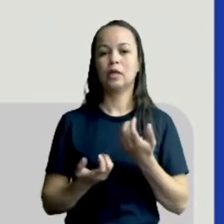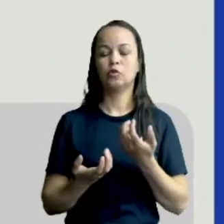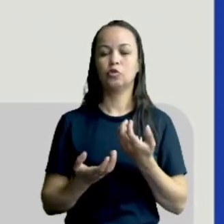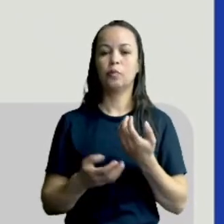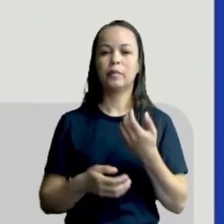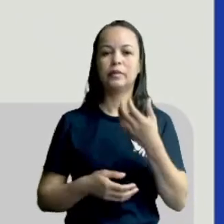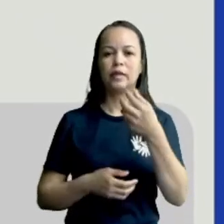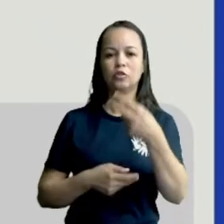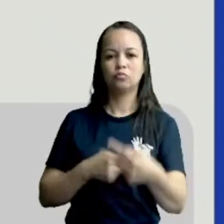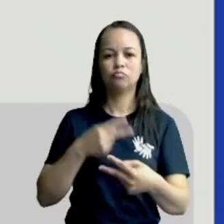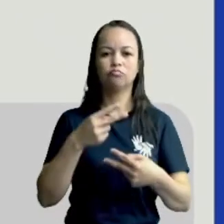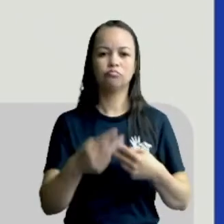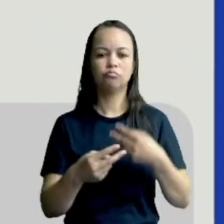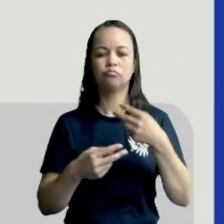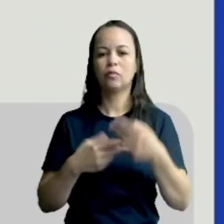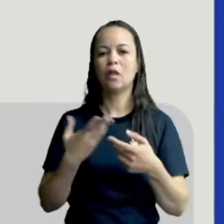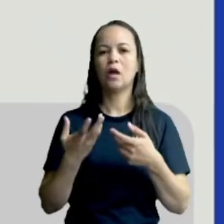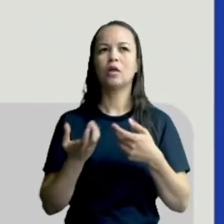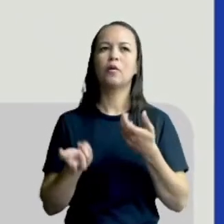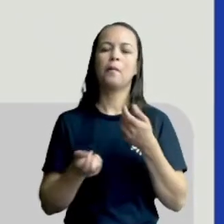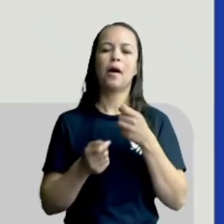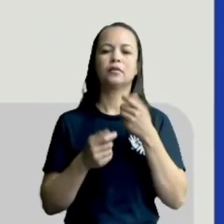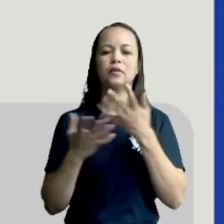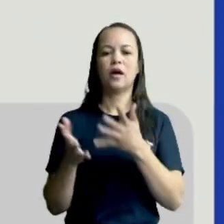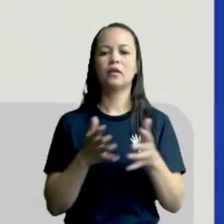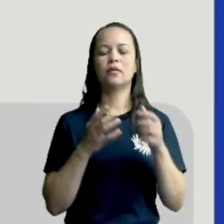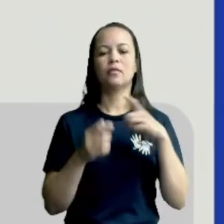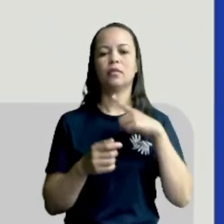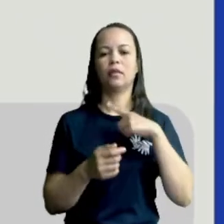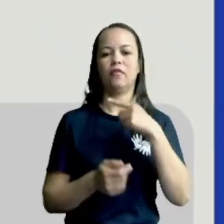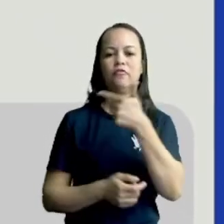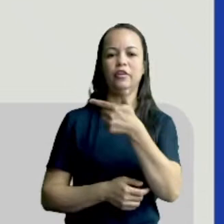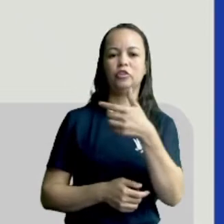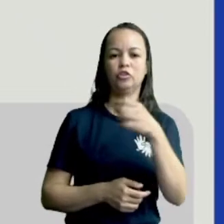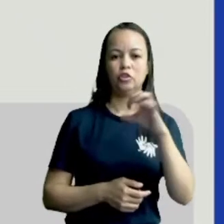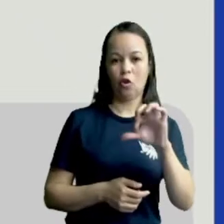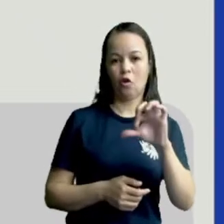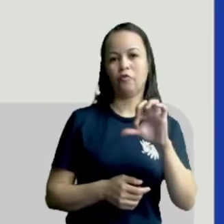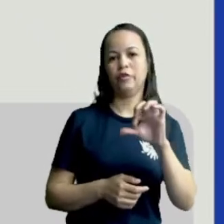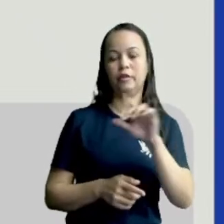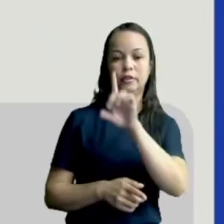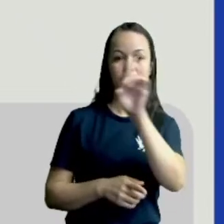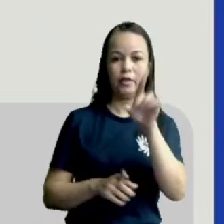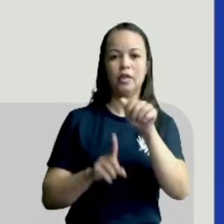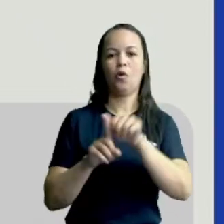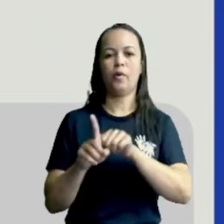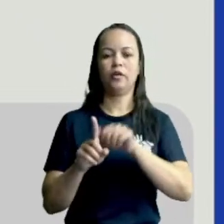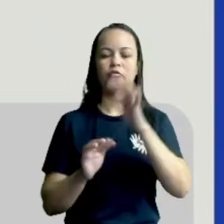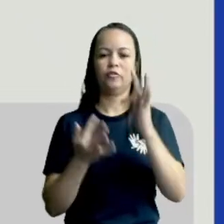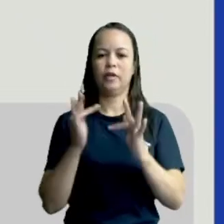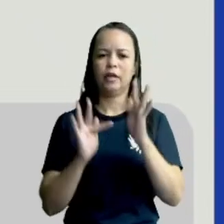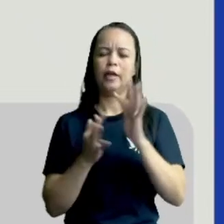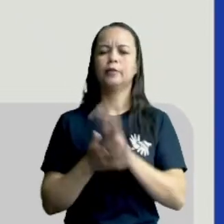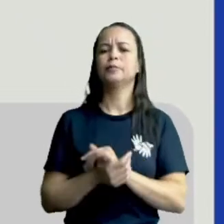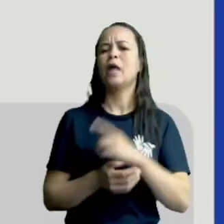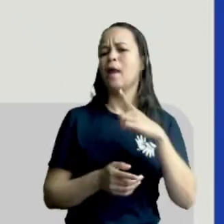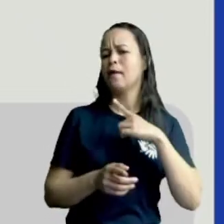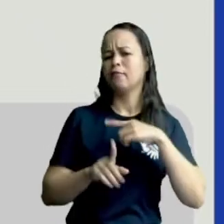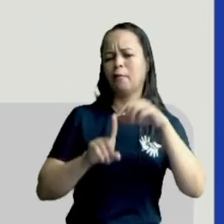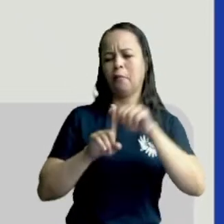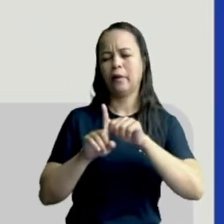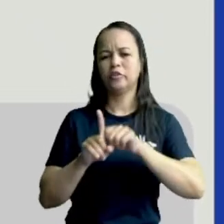aumenta esse dia em fevereiro, a gente passa a ter 29 dias. E aí, tem meses que tem 30 dias, 31